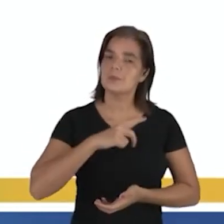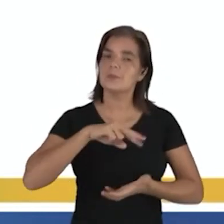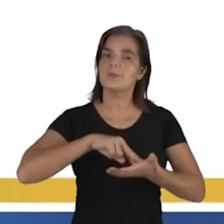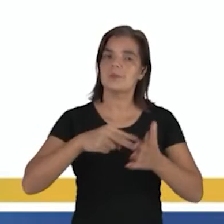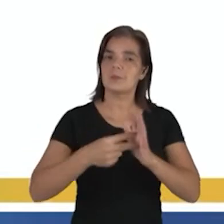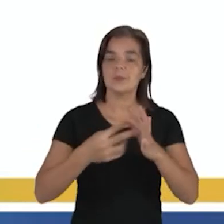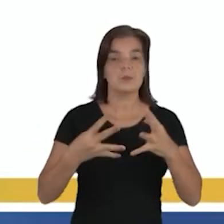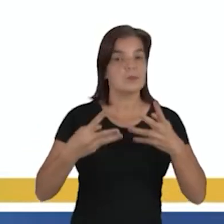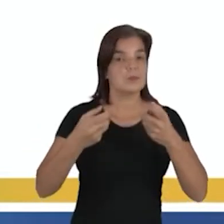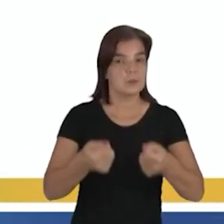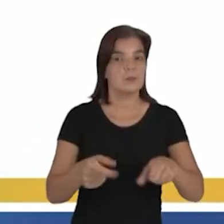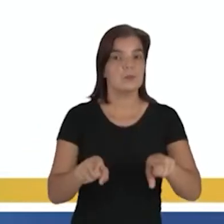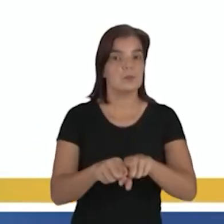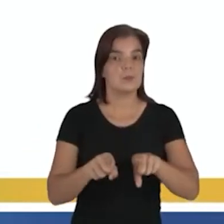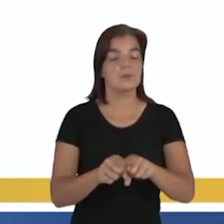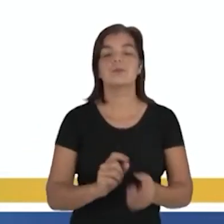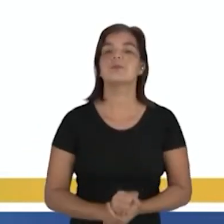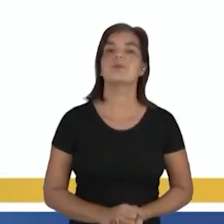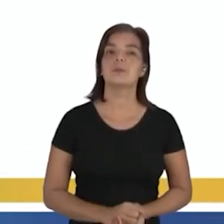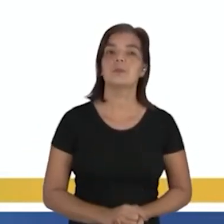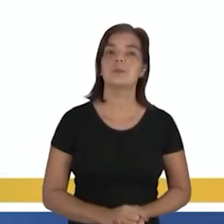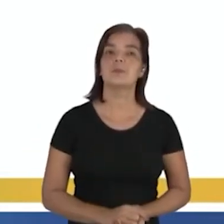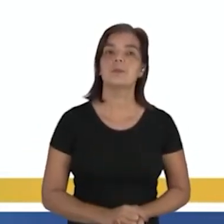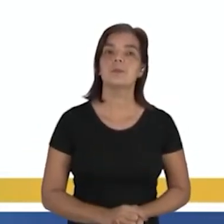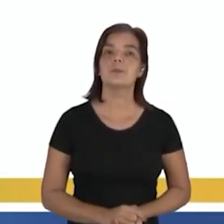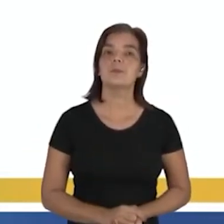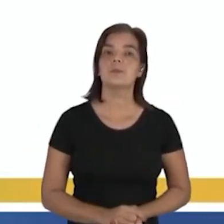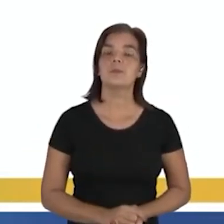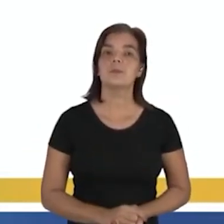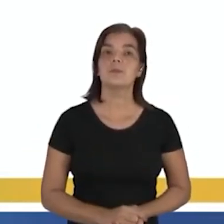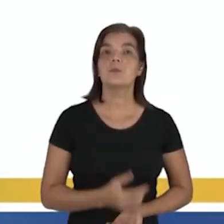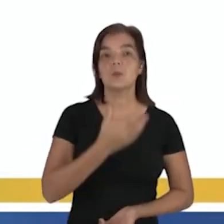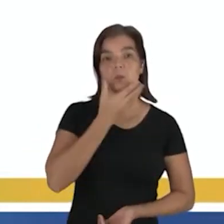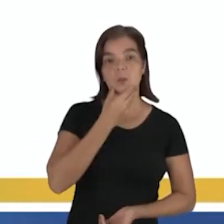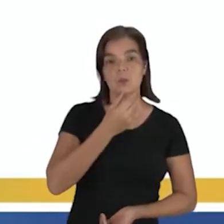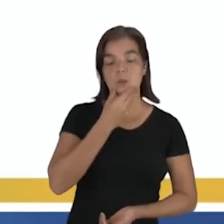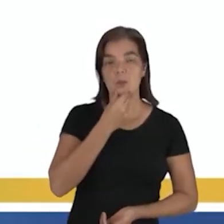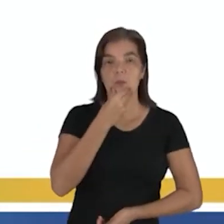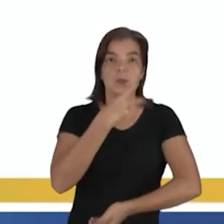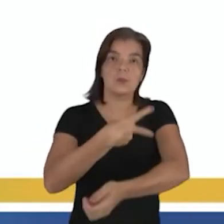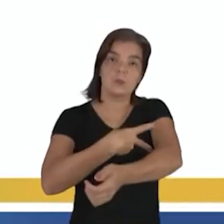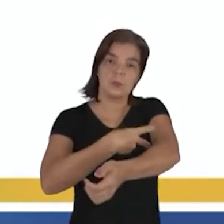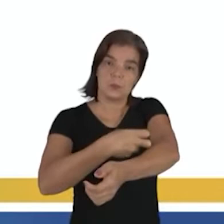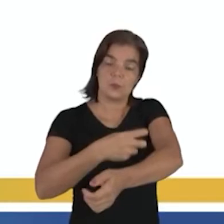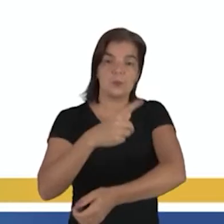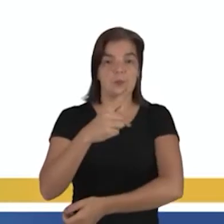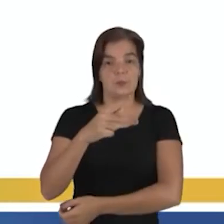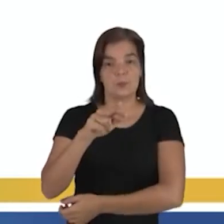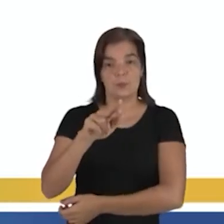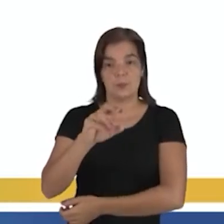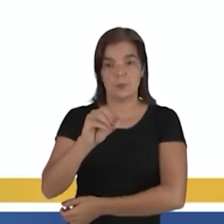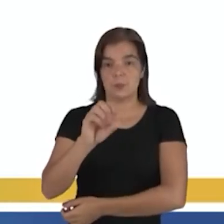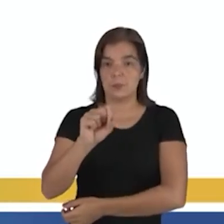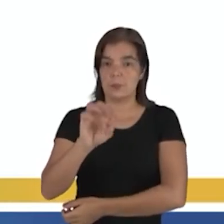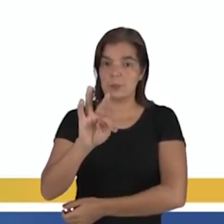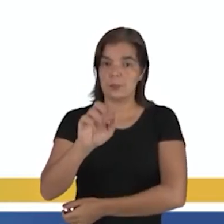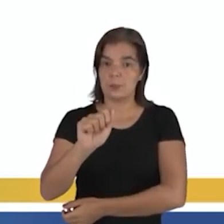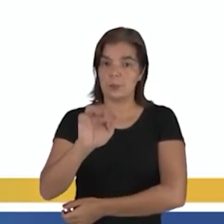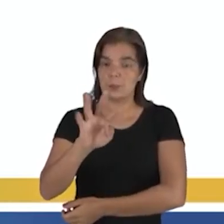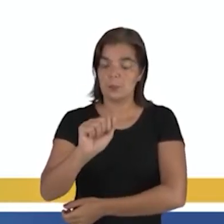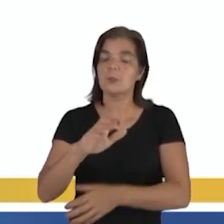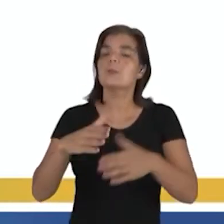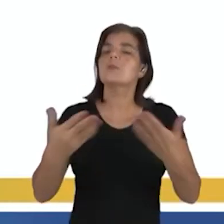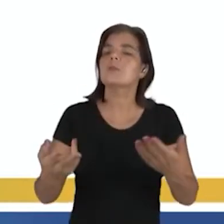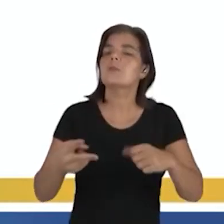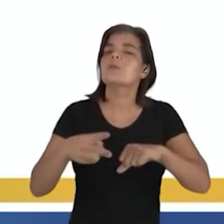sentido completo. Olhem o próximo exemplo. O homem fez o exame de próstata. Cadê a